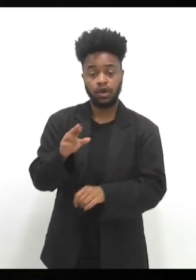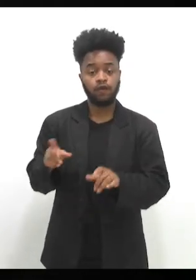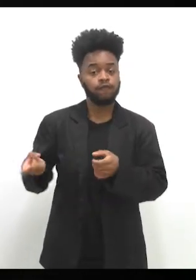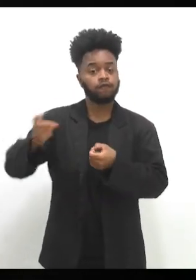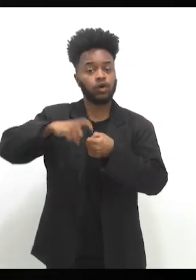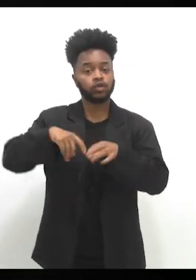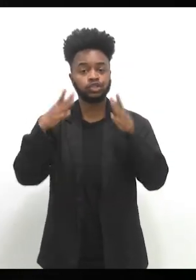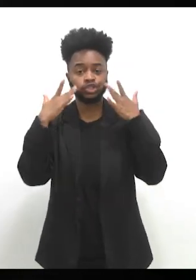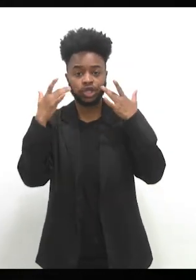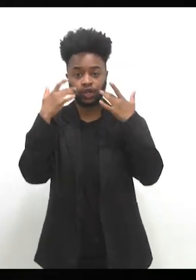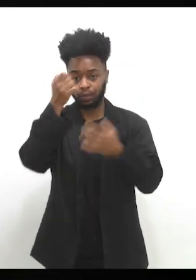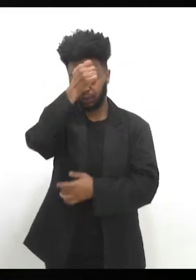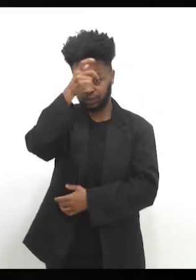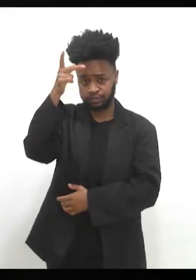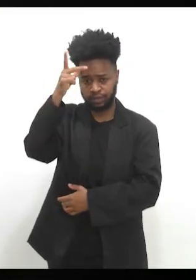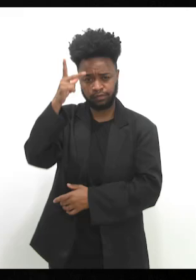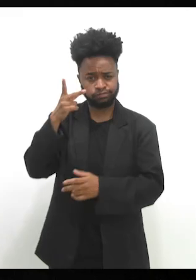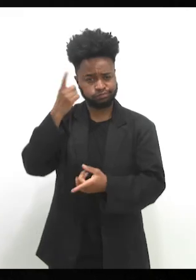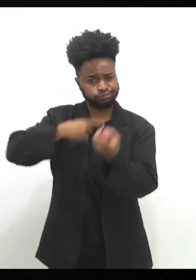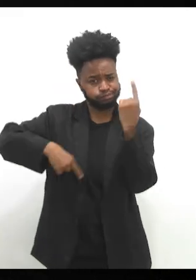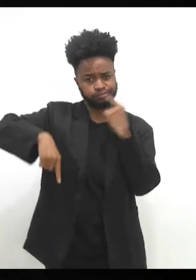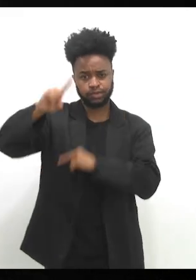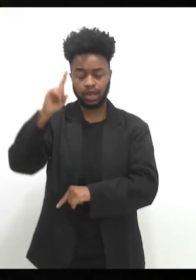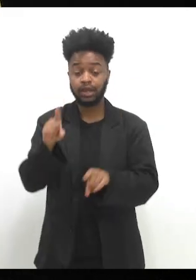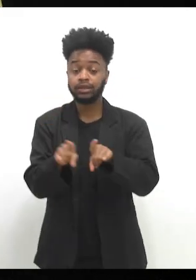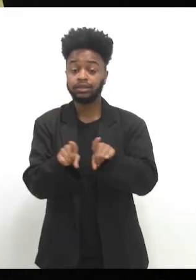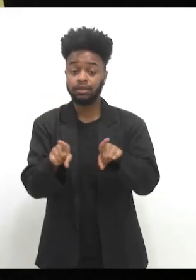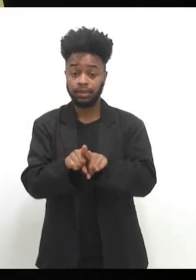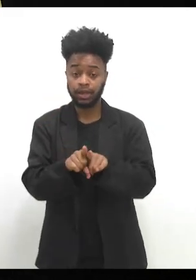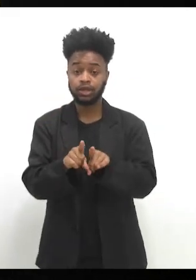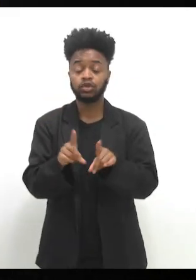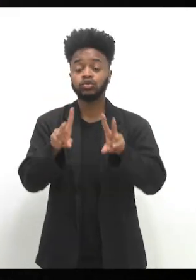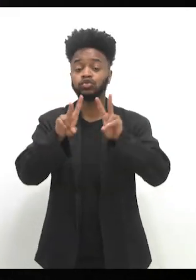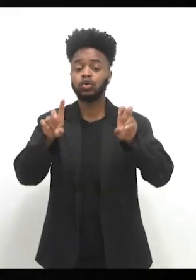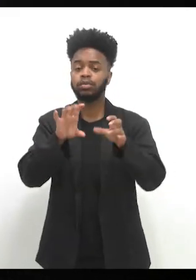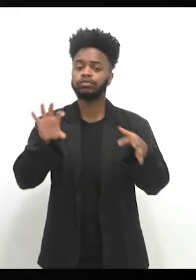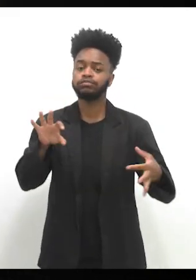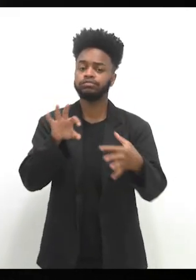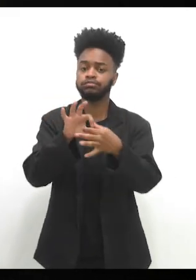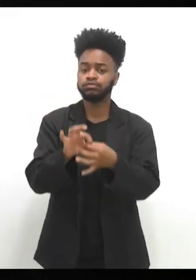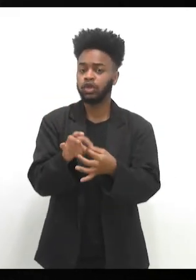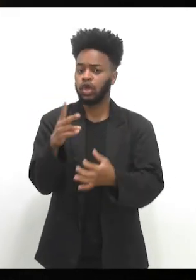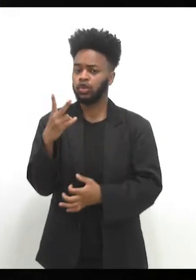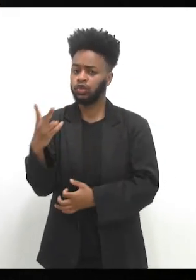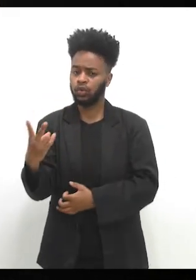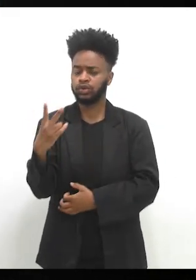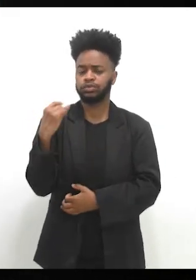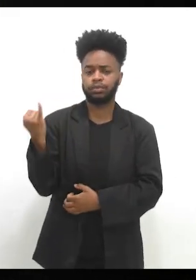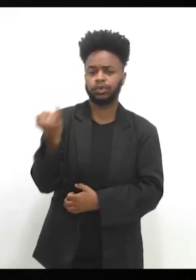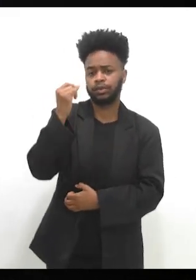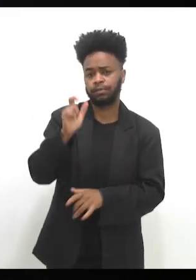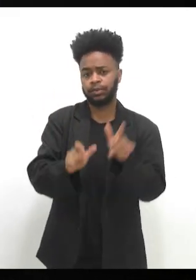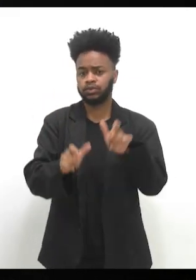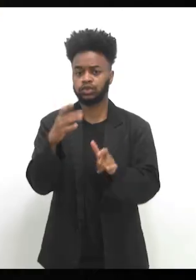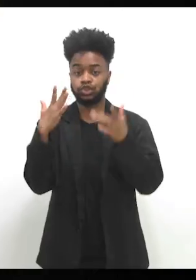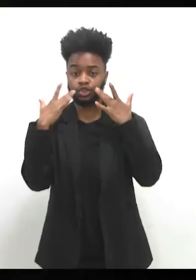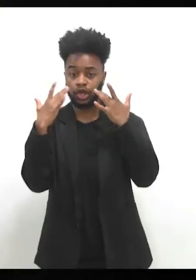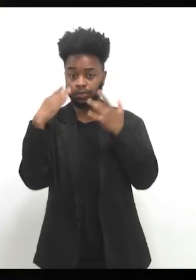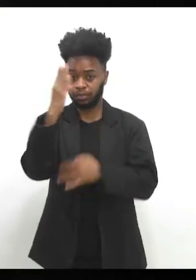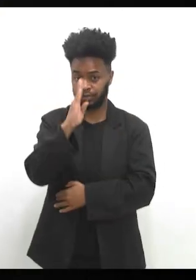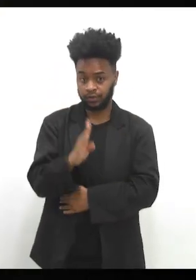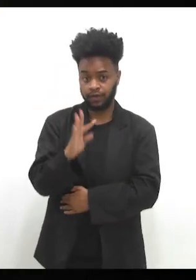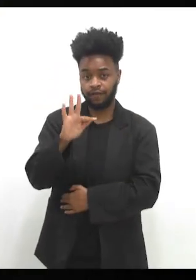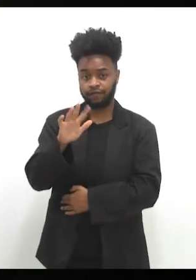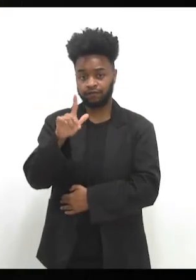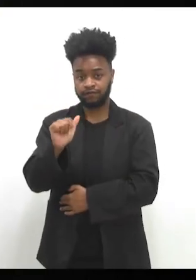o Teatro Municipal com força total. E ainda sobre a união de dois titãs do teatro brasileiro, Flávio Marinho